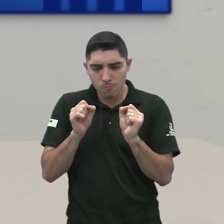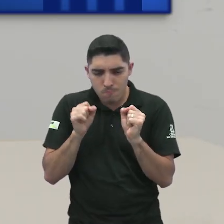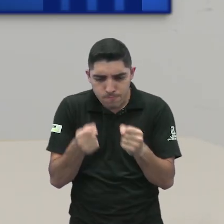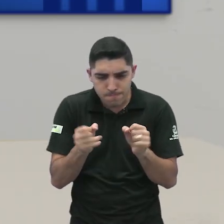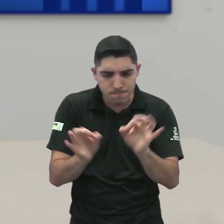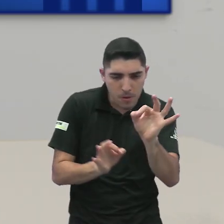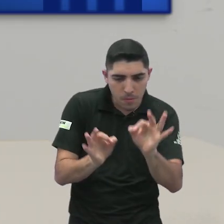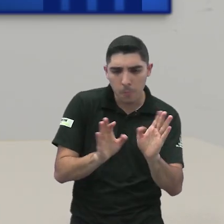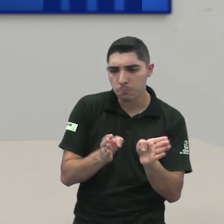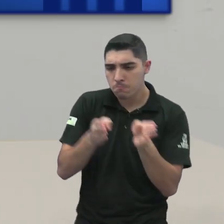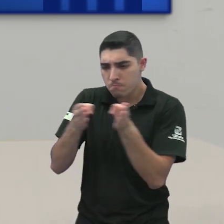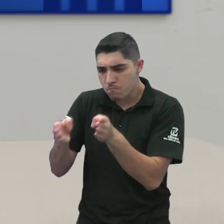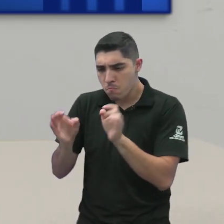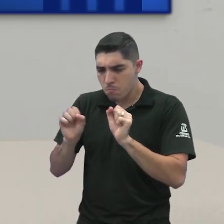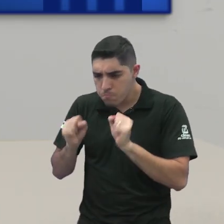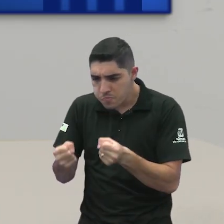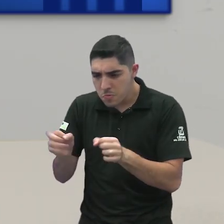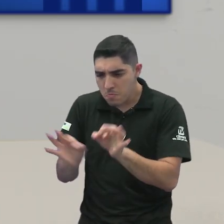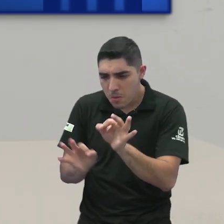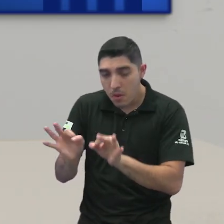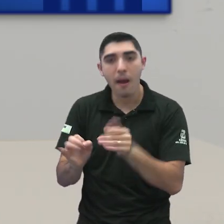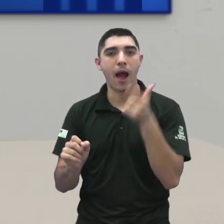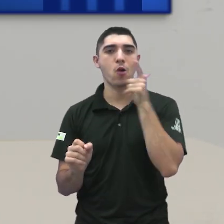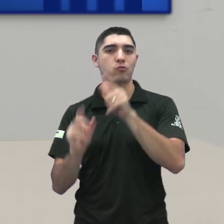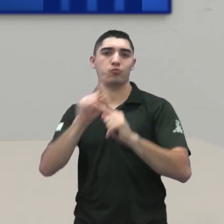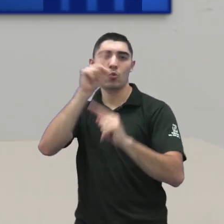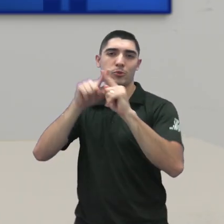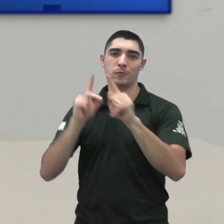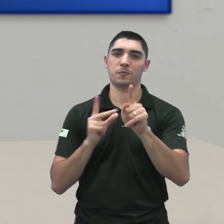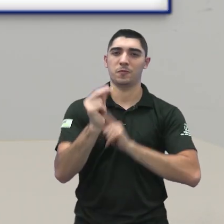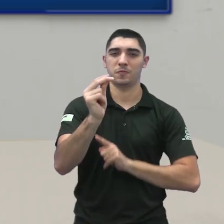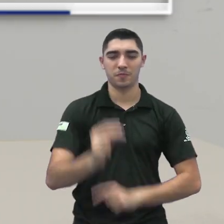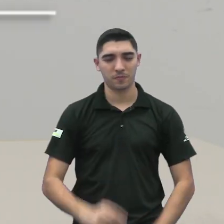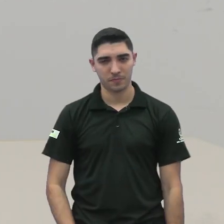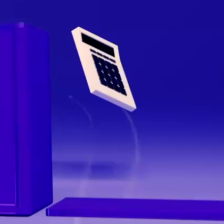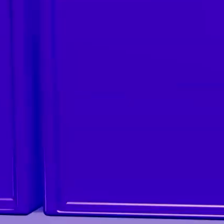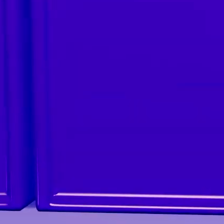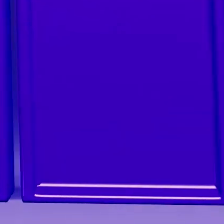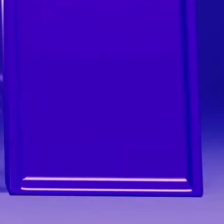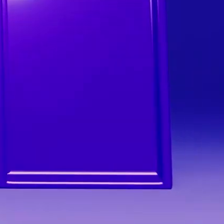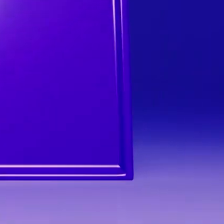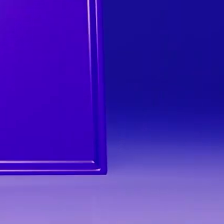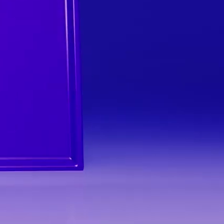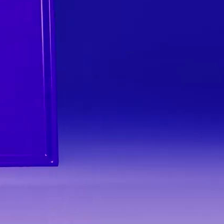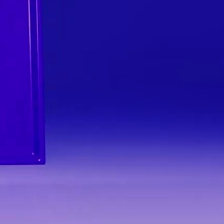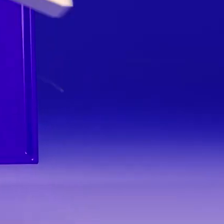bom planejamento, você irá conseguir alcançar aquele objetivo desejado.